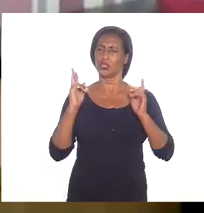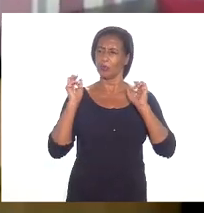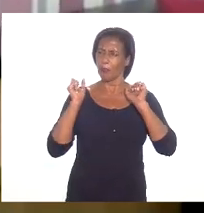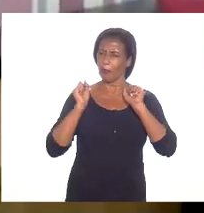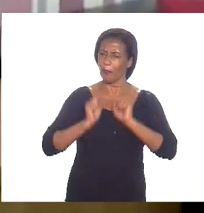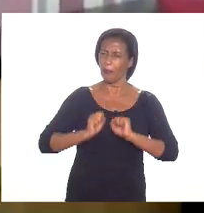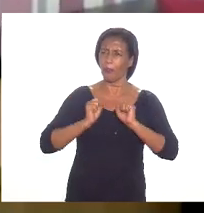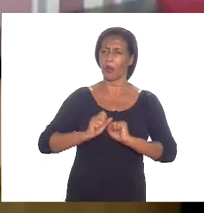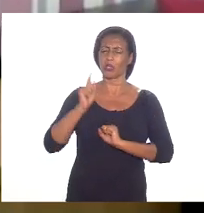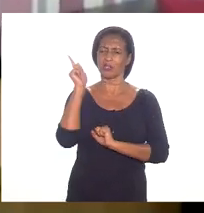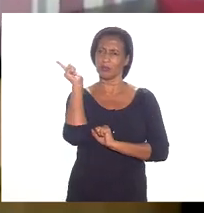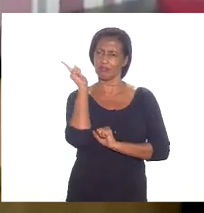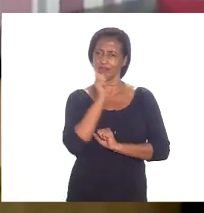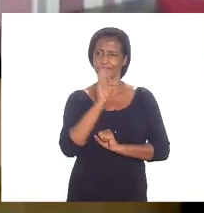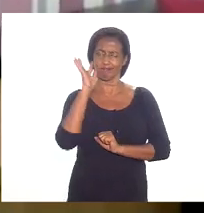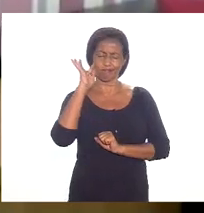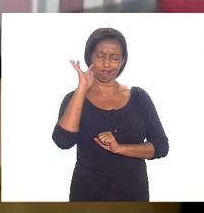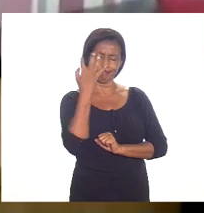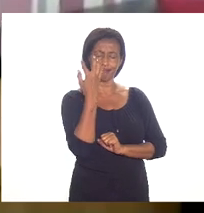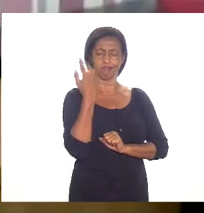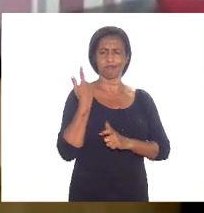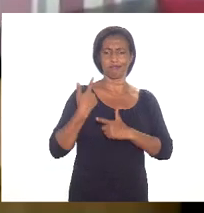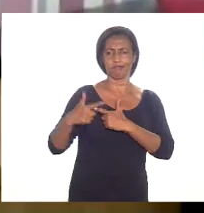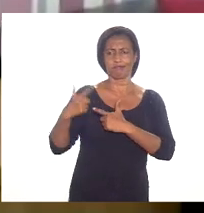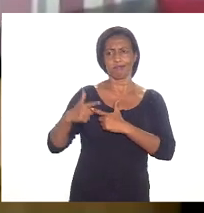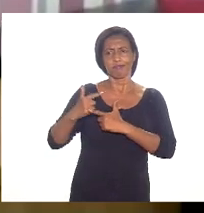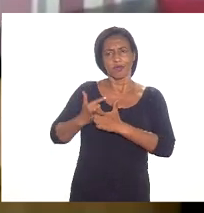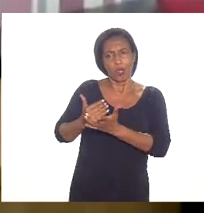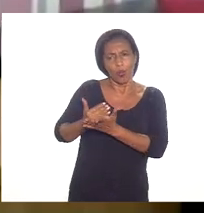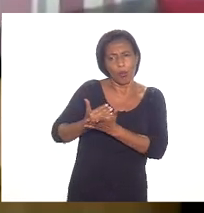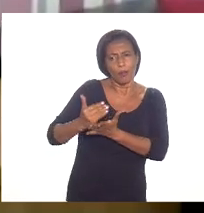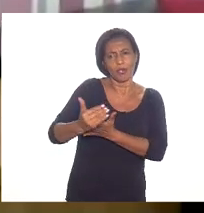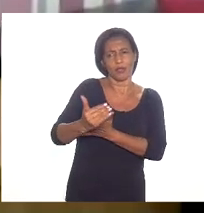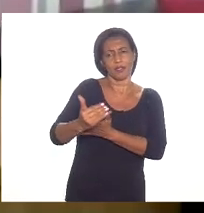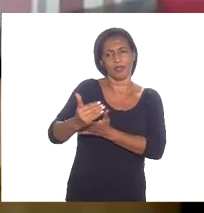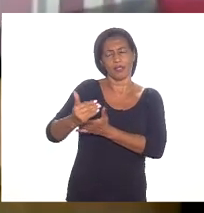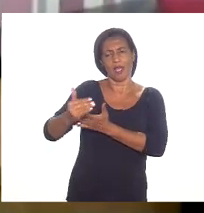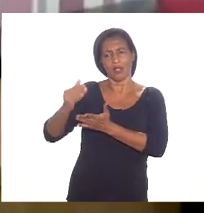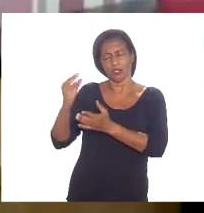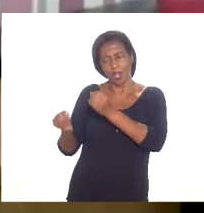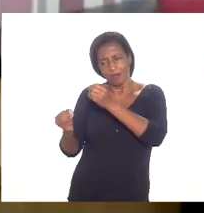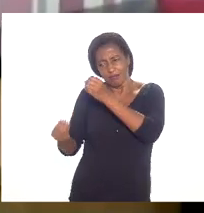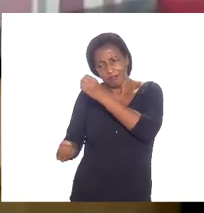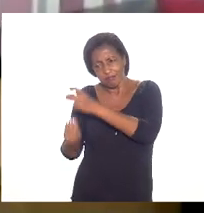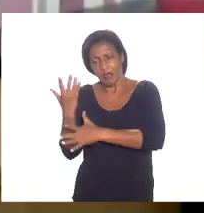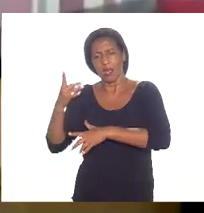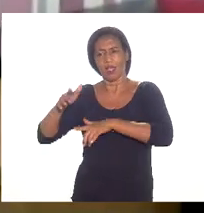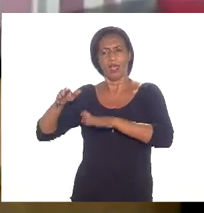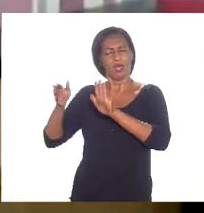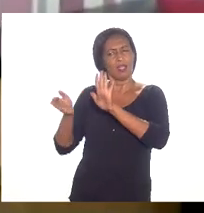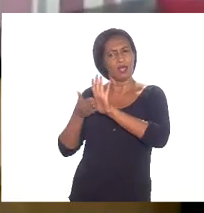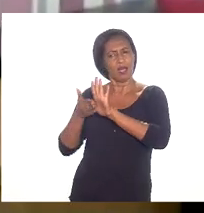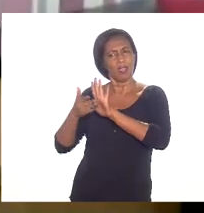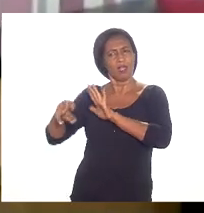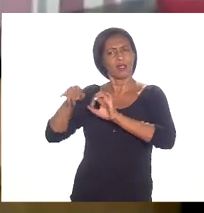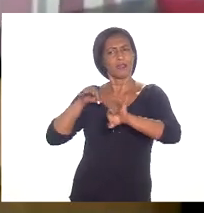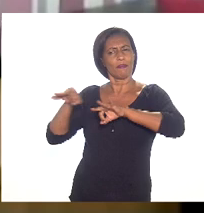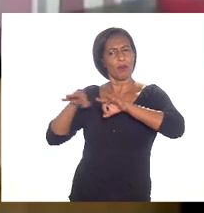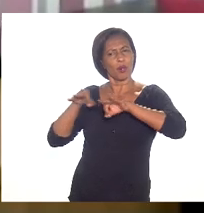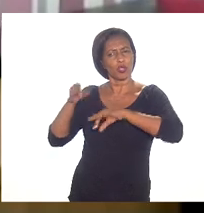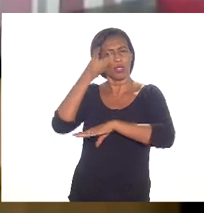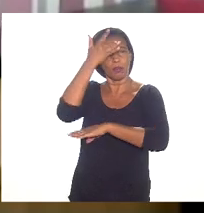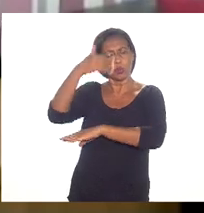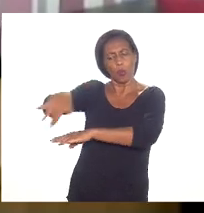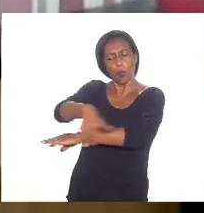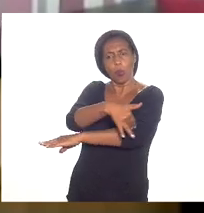sancionando e a gente já buscar a começar a implementação desse projeto para que a população em situação de rua, que